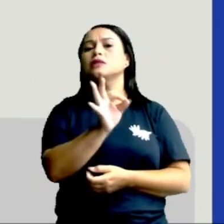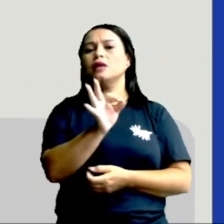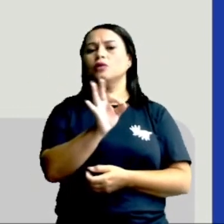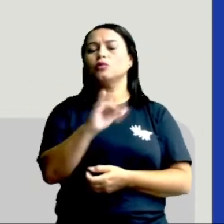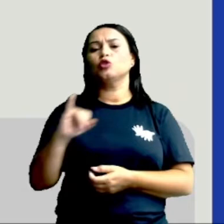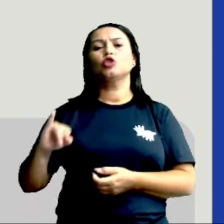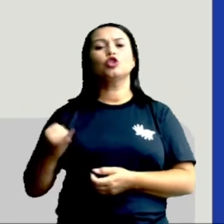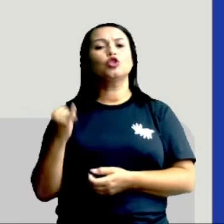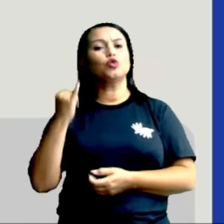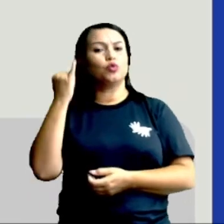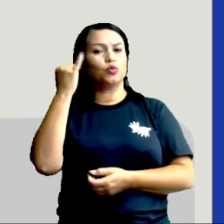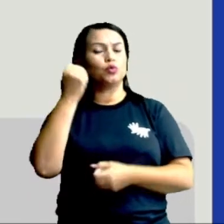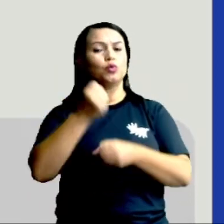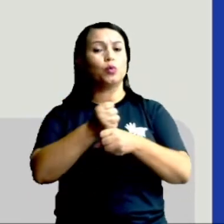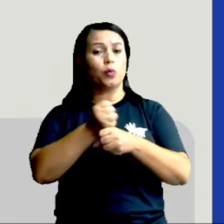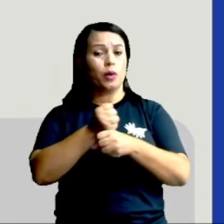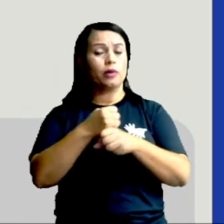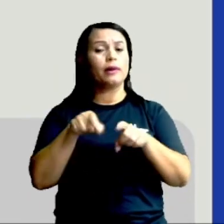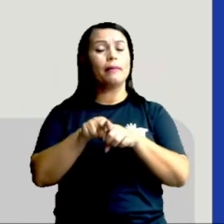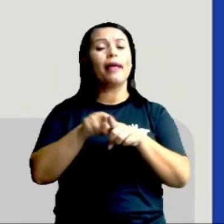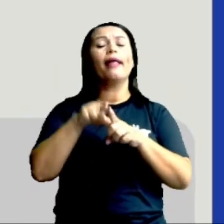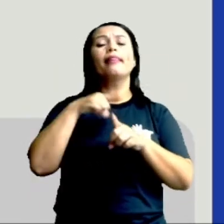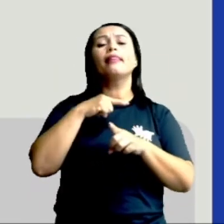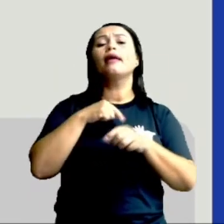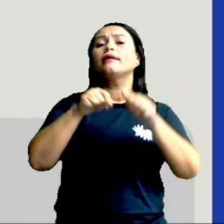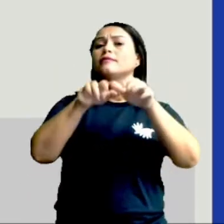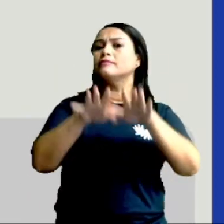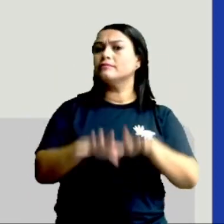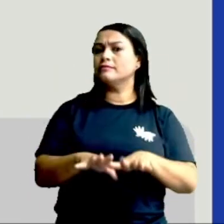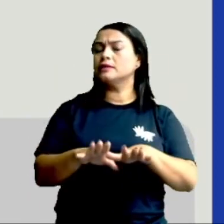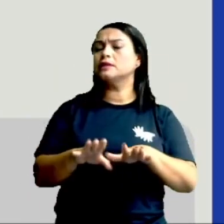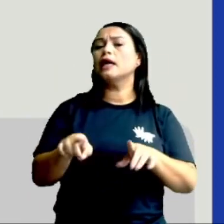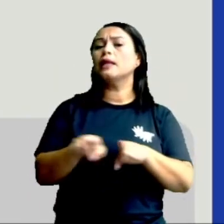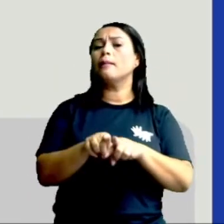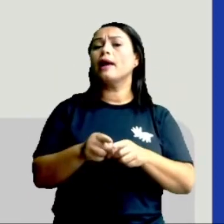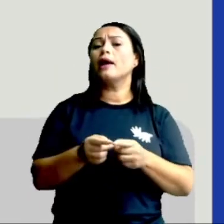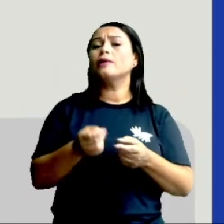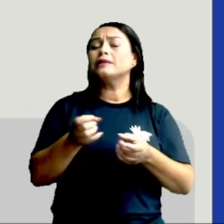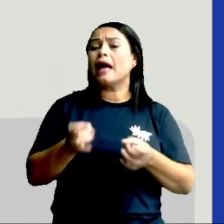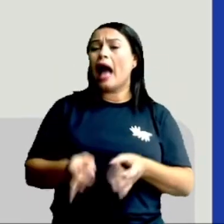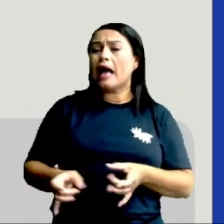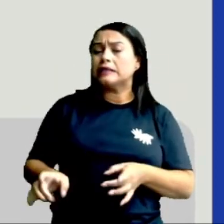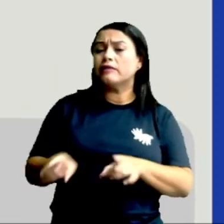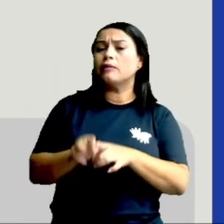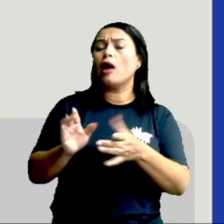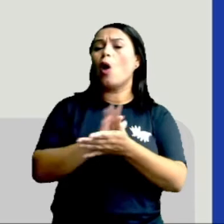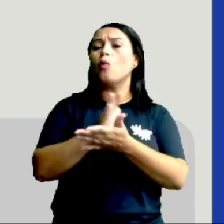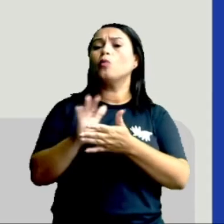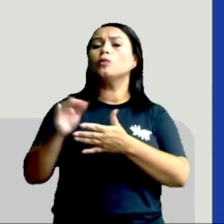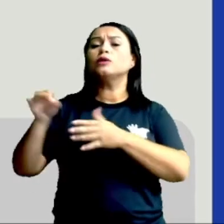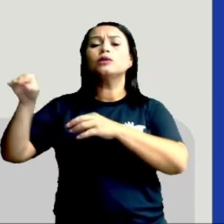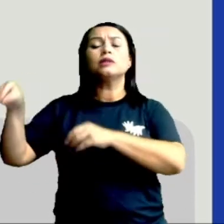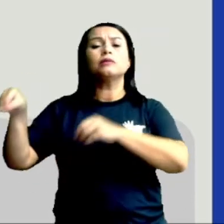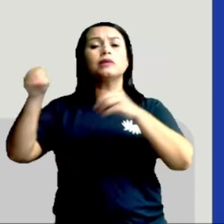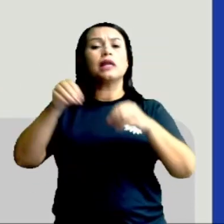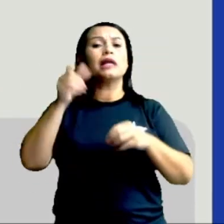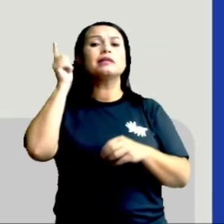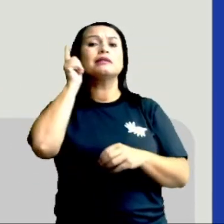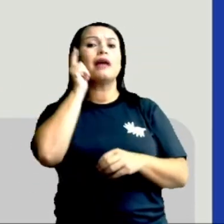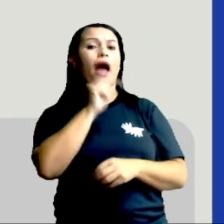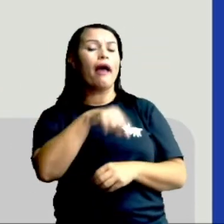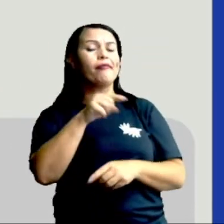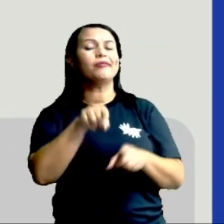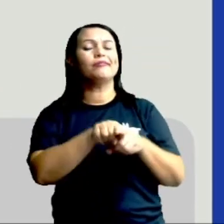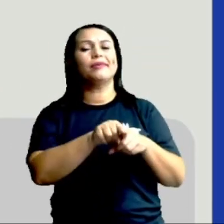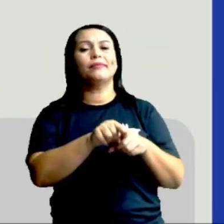viagem, instalação e primeiras despesas dos colonos, o que consumia metade do que os imigrantes lucravam.